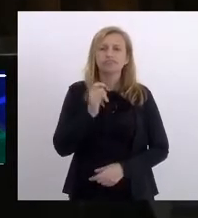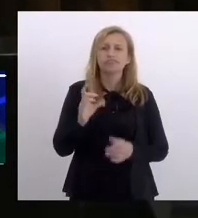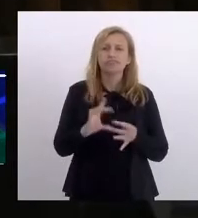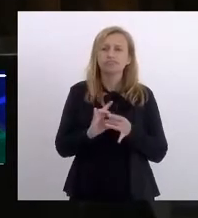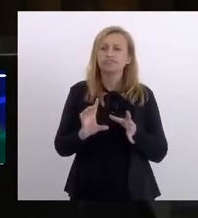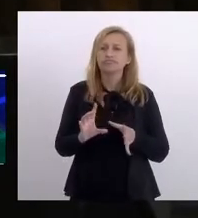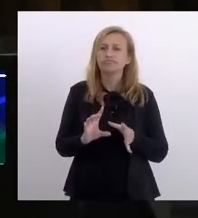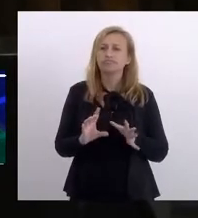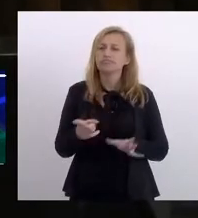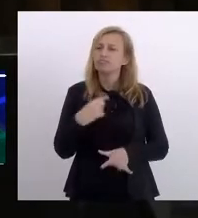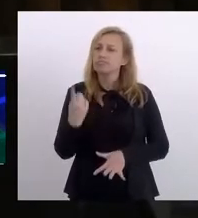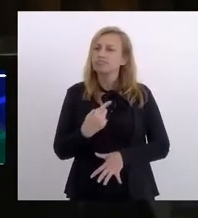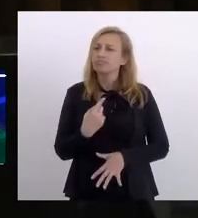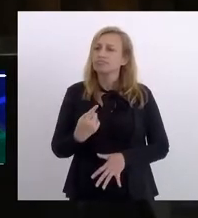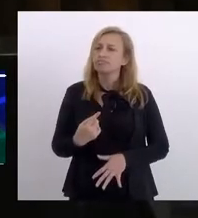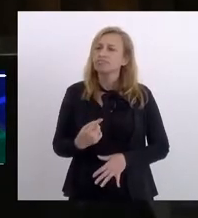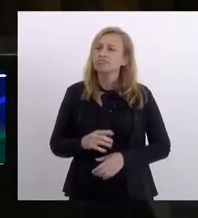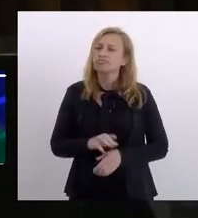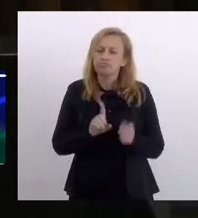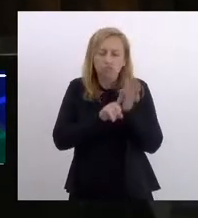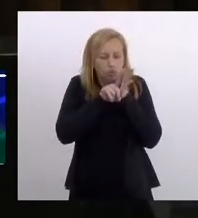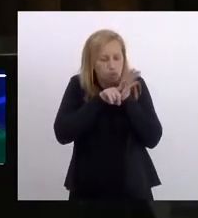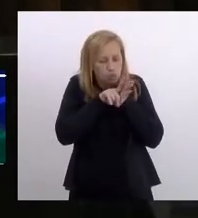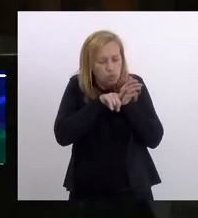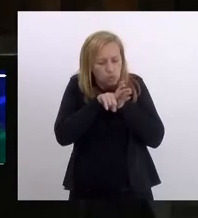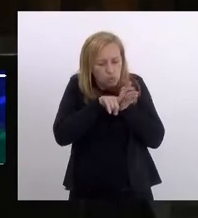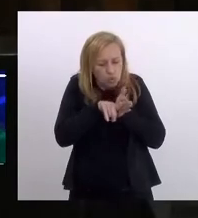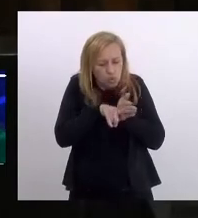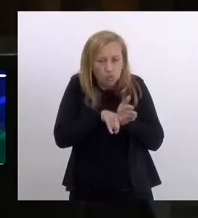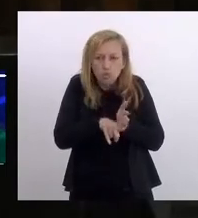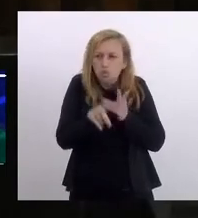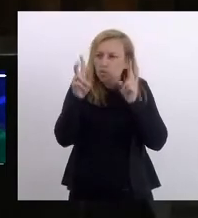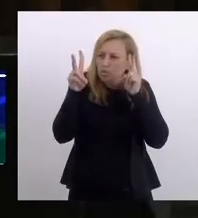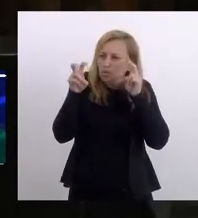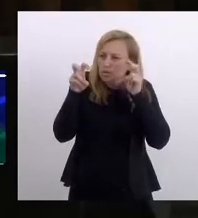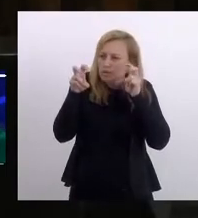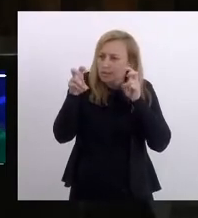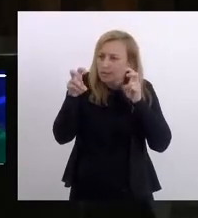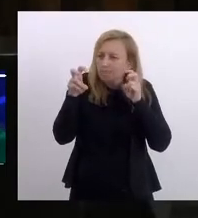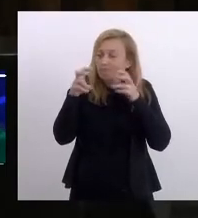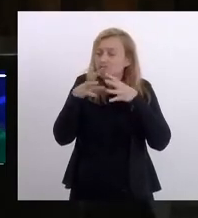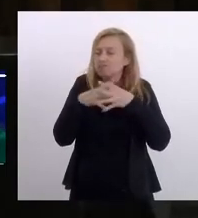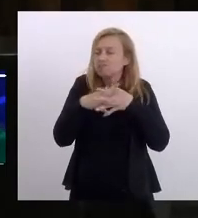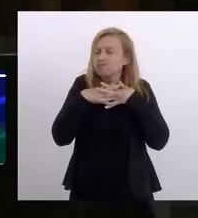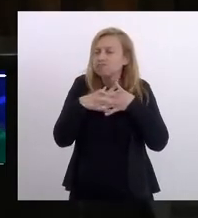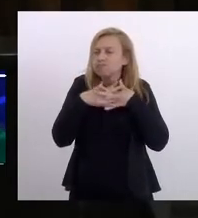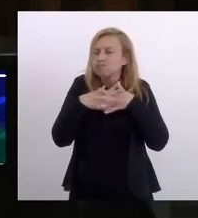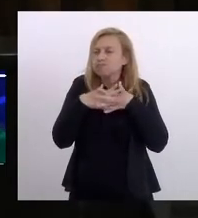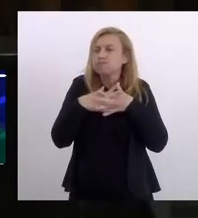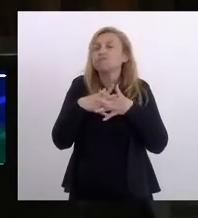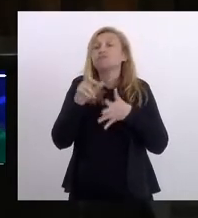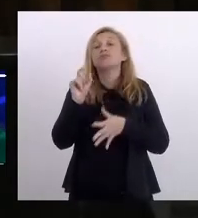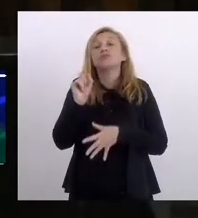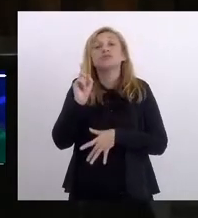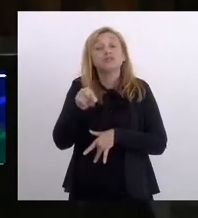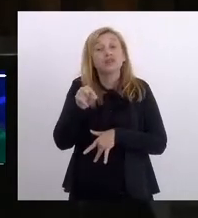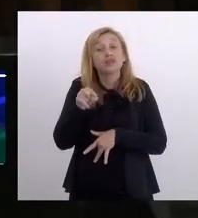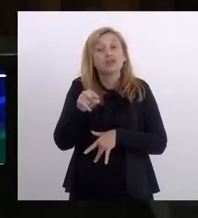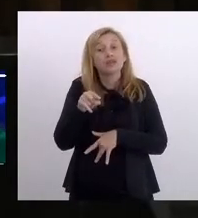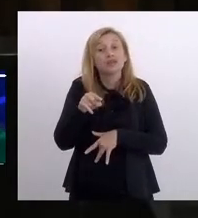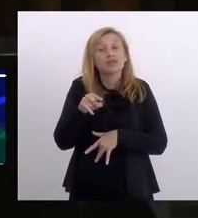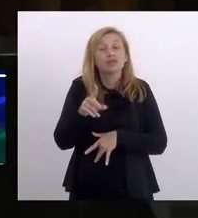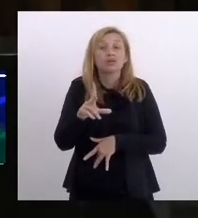permitiu fazer uma radiografia de um tema extremamente complexo, que é o